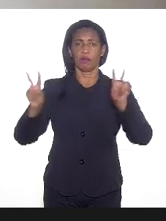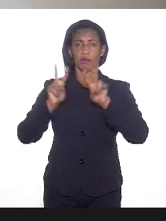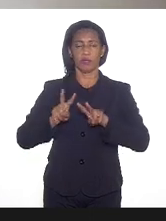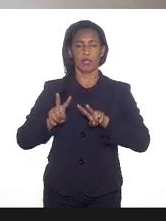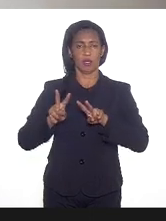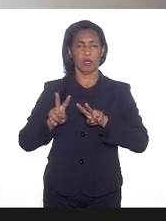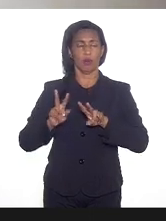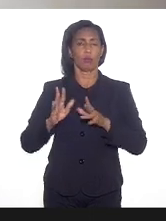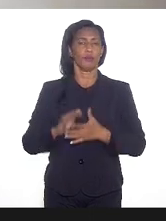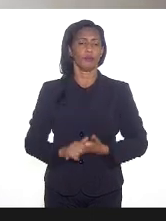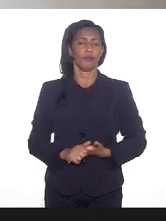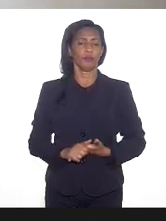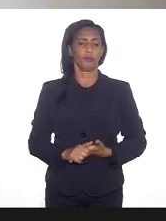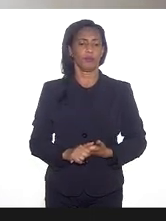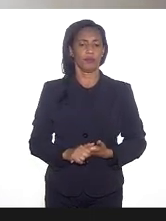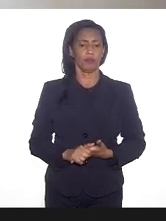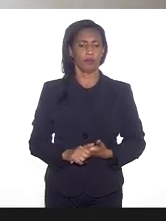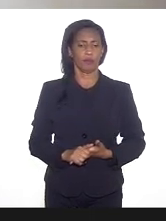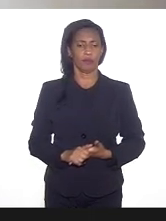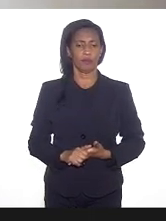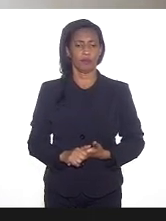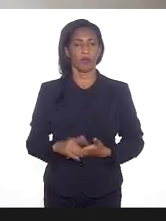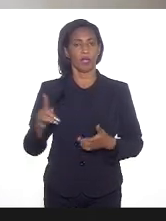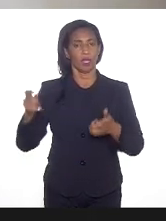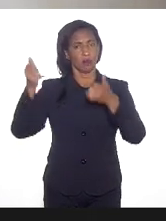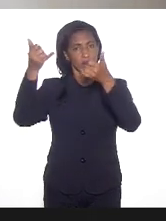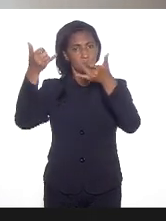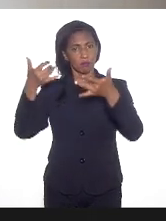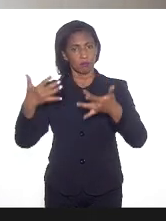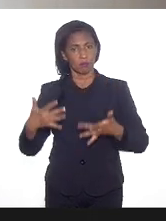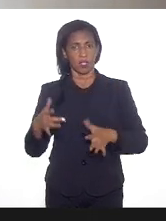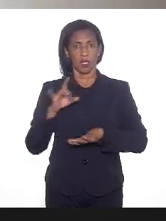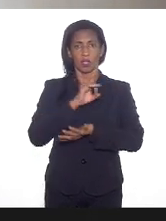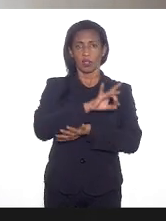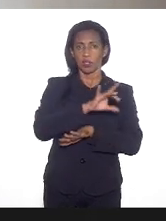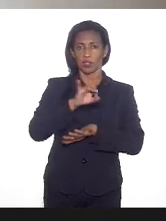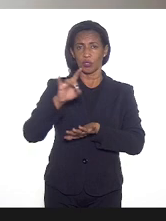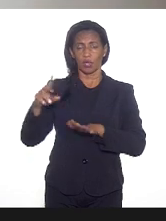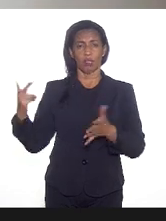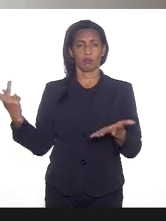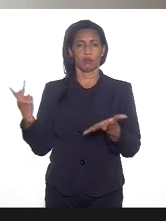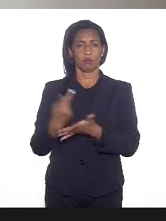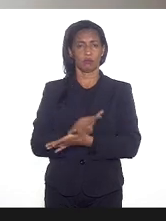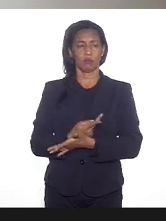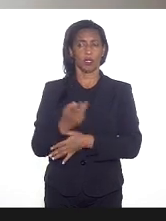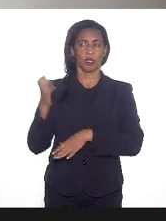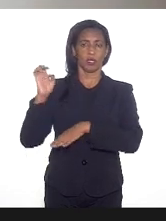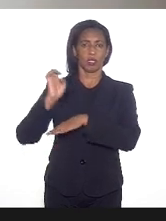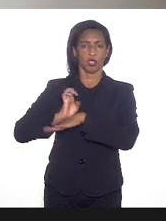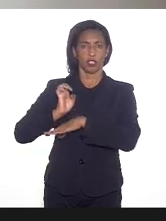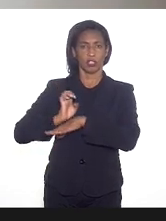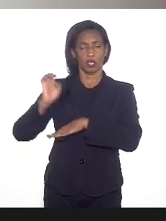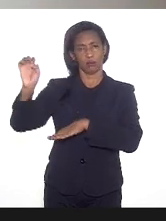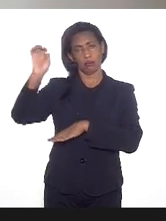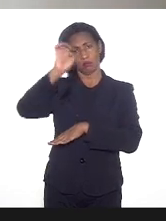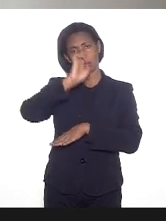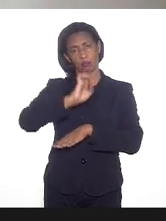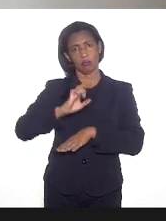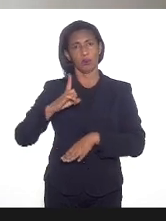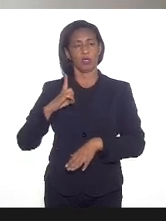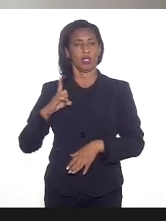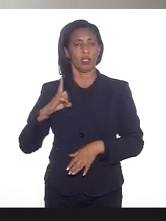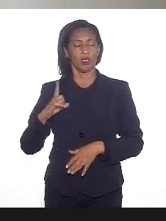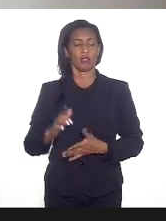geral e detalhamento específico de cada realidade em cada estado, em cada ente federado que tem regimes